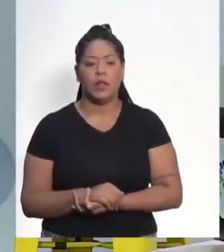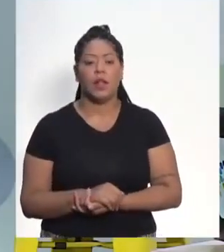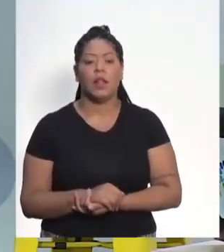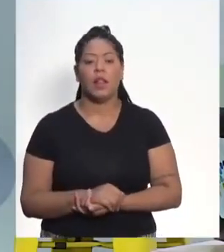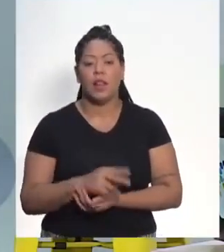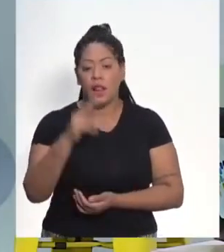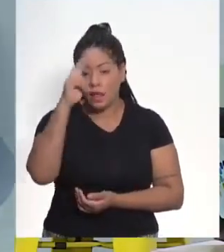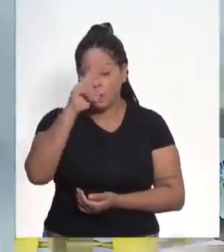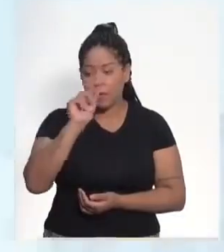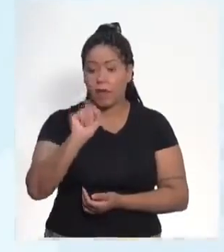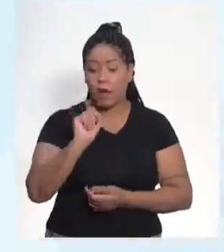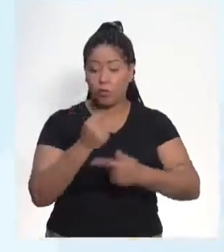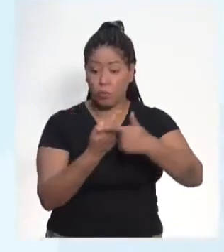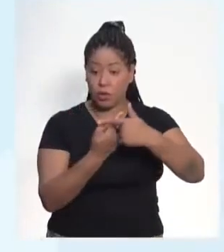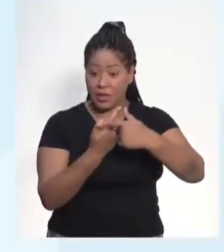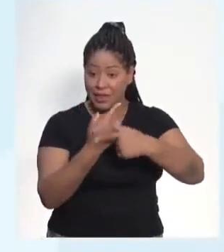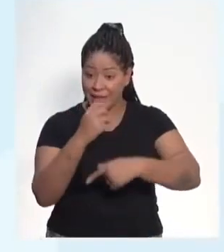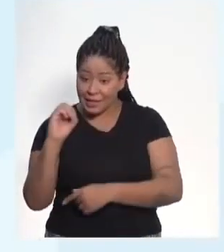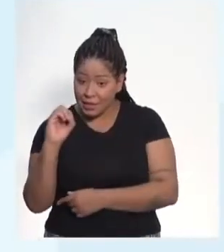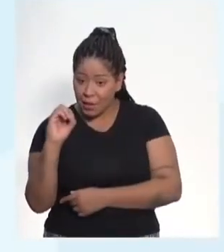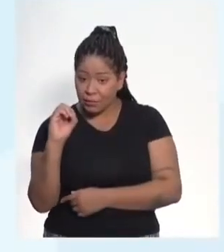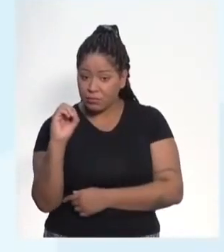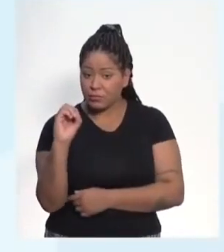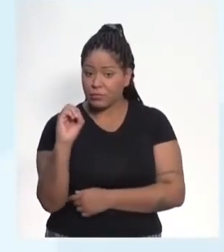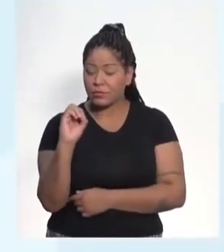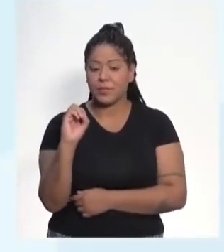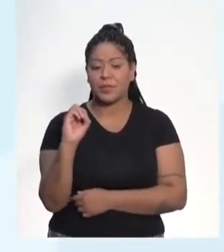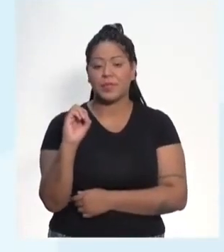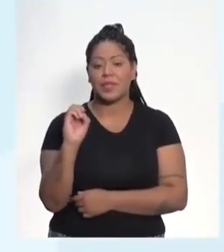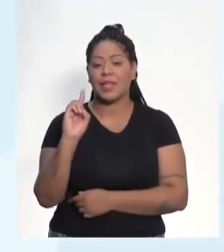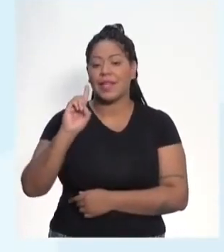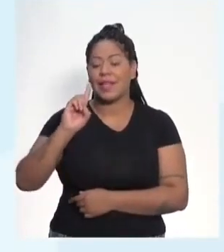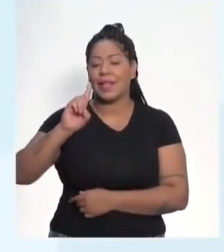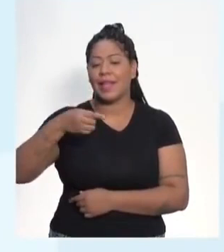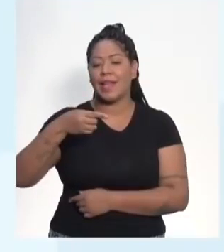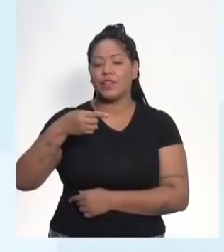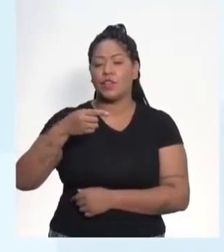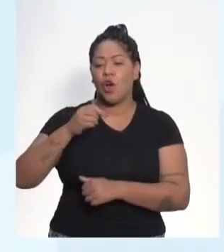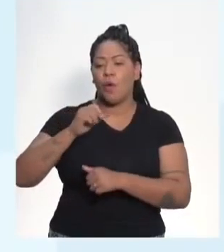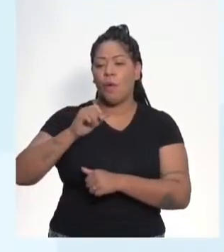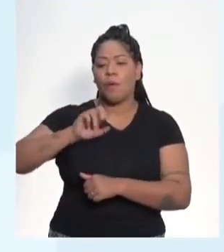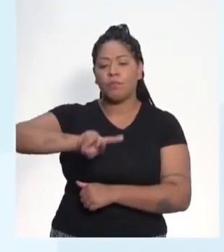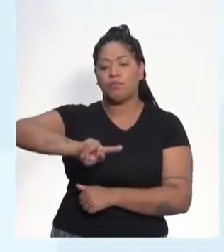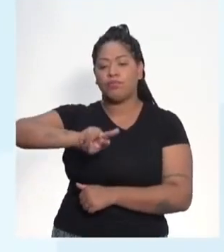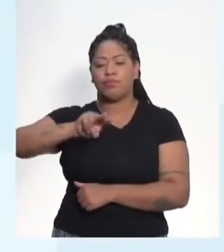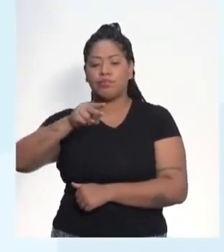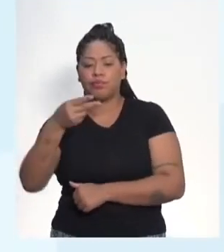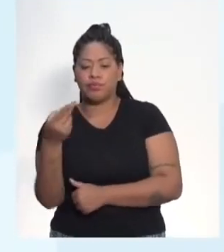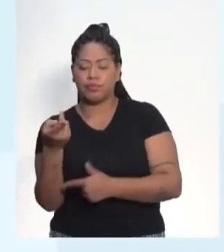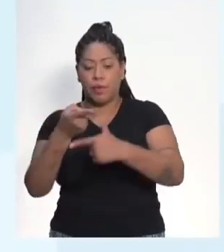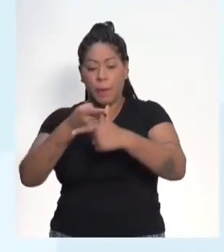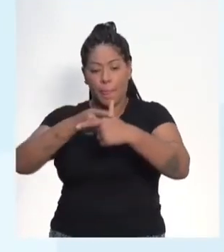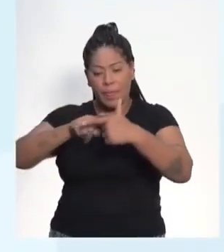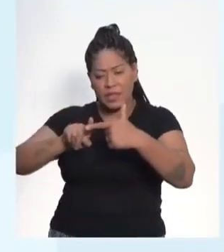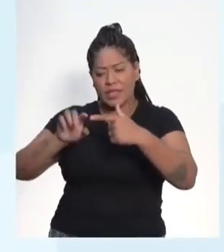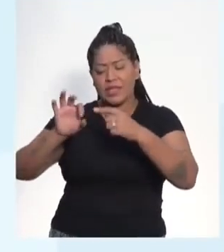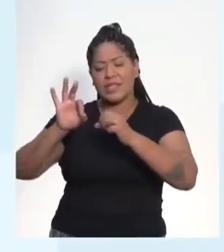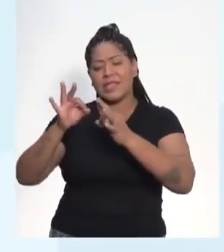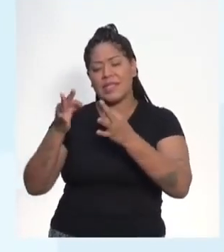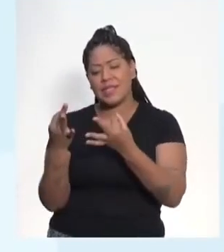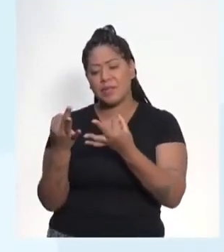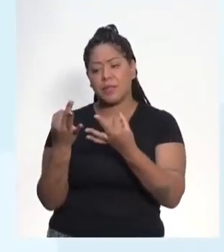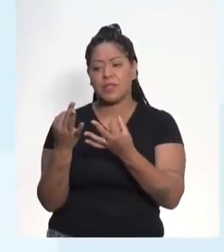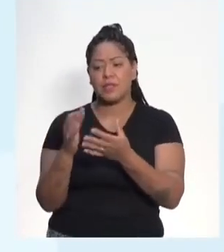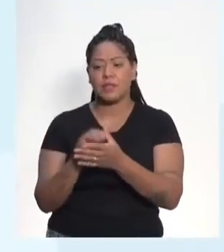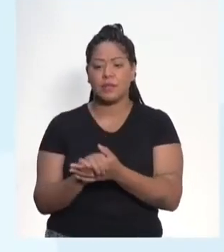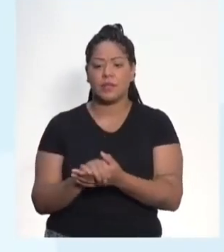número decimal. Tá? Que é simplesmente fazer a conversão da fração por meio da divisão simples, não é isso? Ou